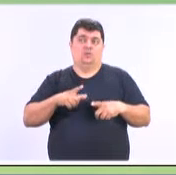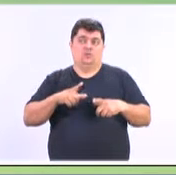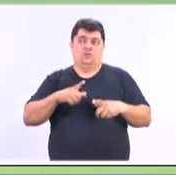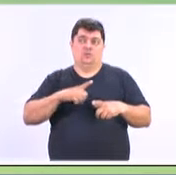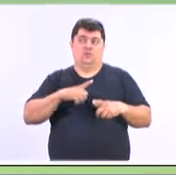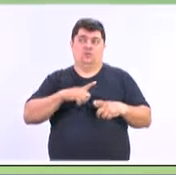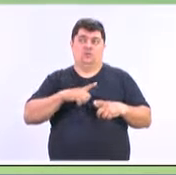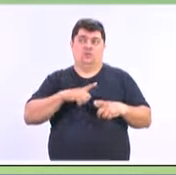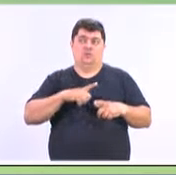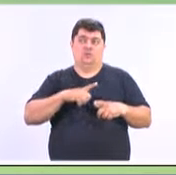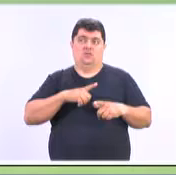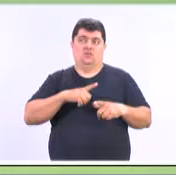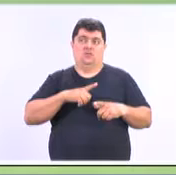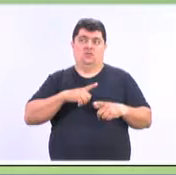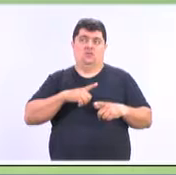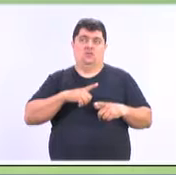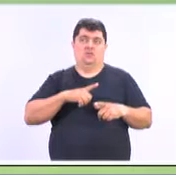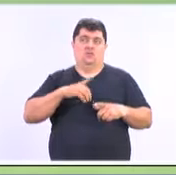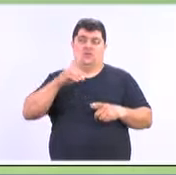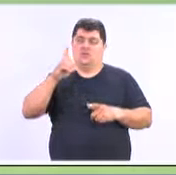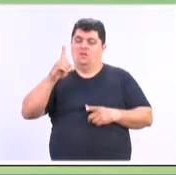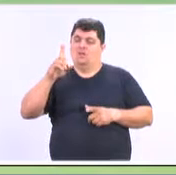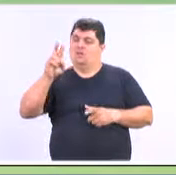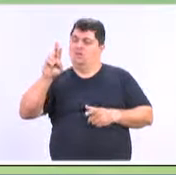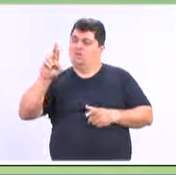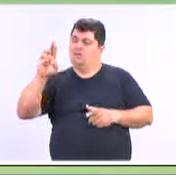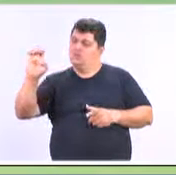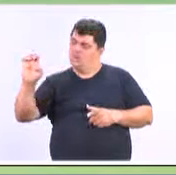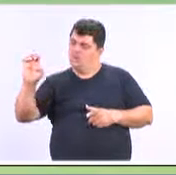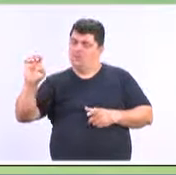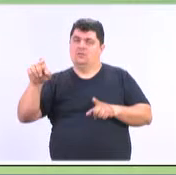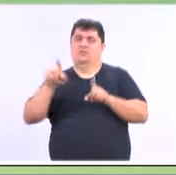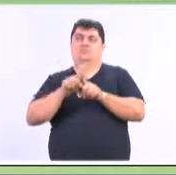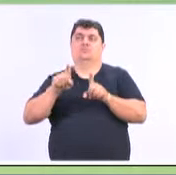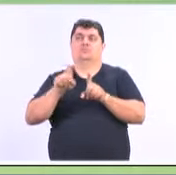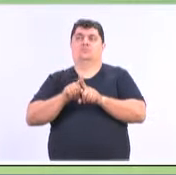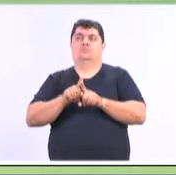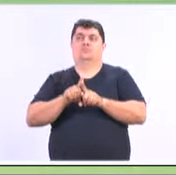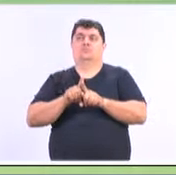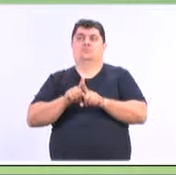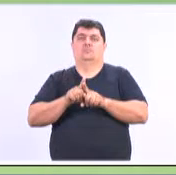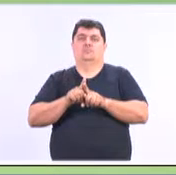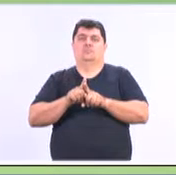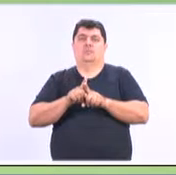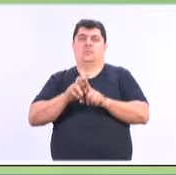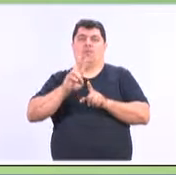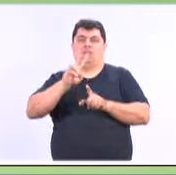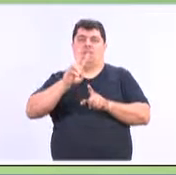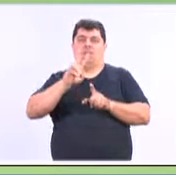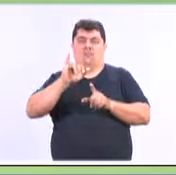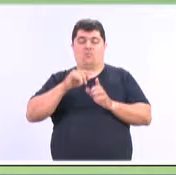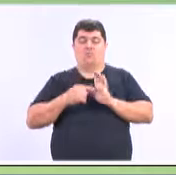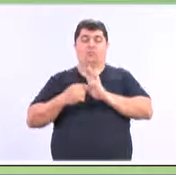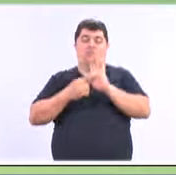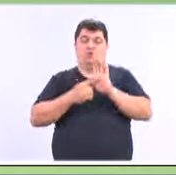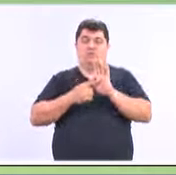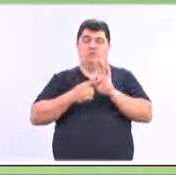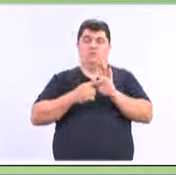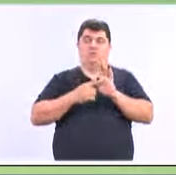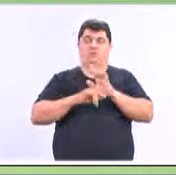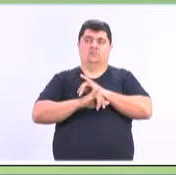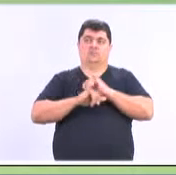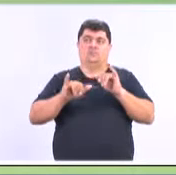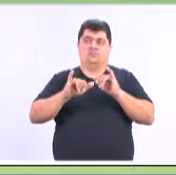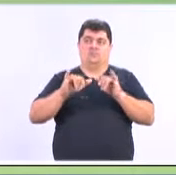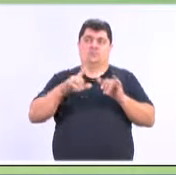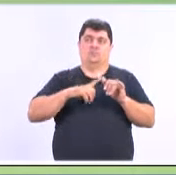daqui vai ser achado na demonstração de resultado do exercício. E aí quando a gente diz